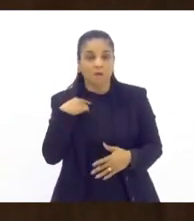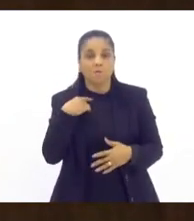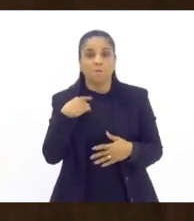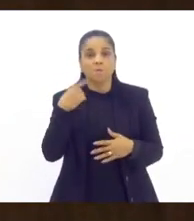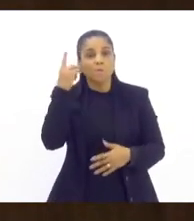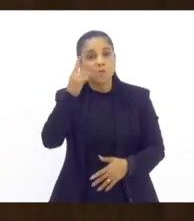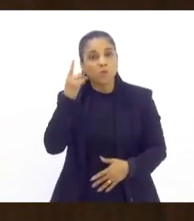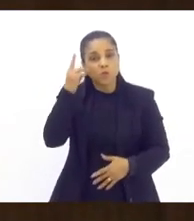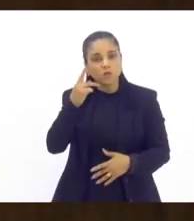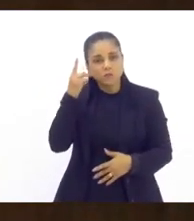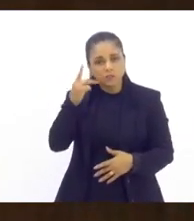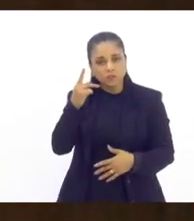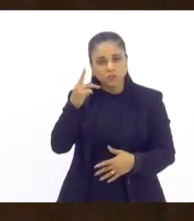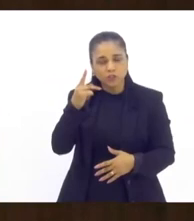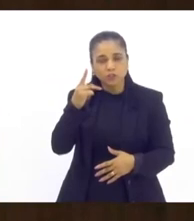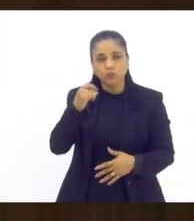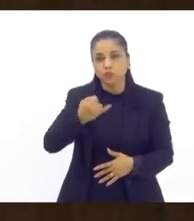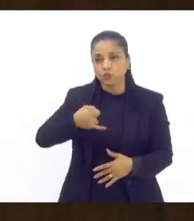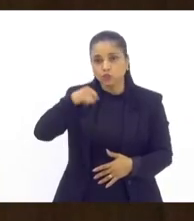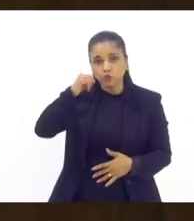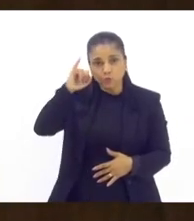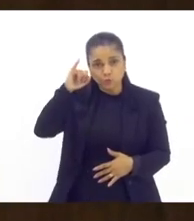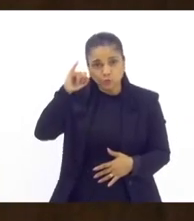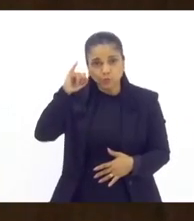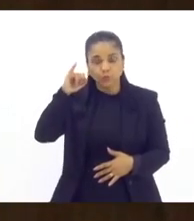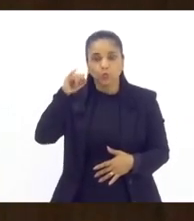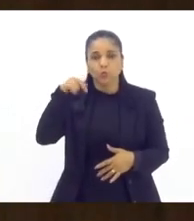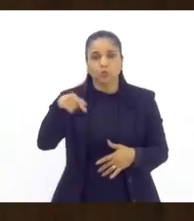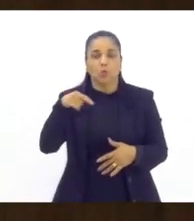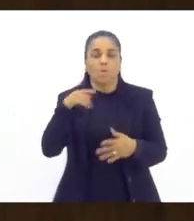Central é extorsiva,